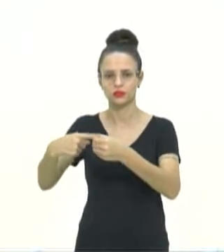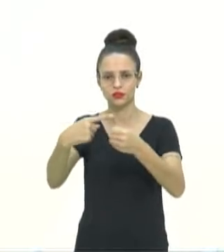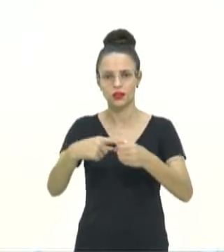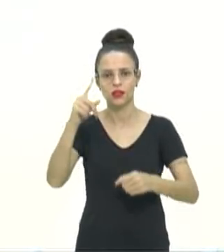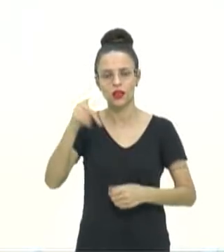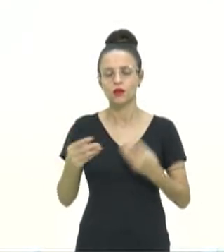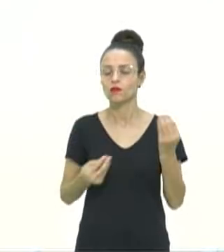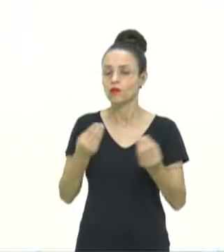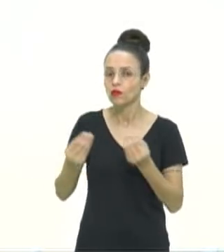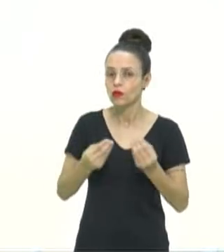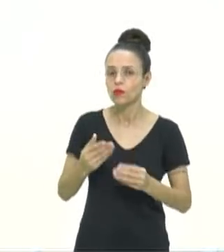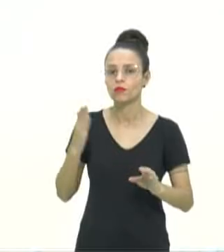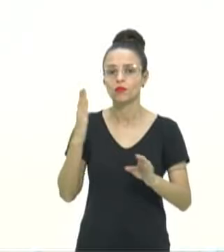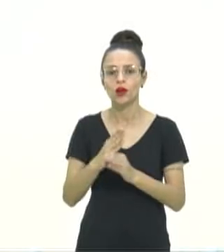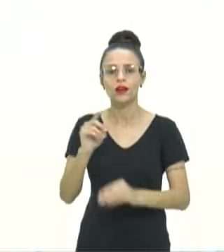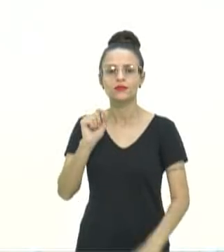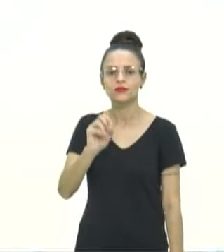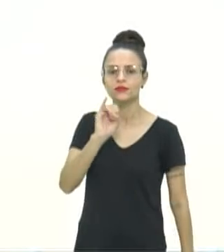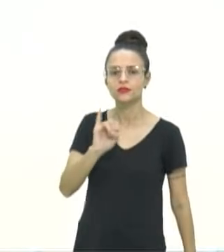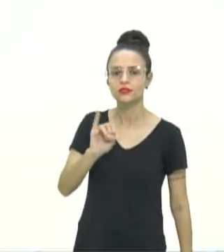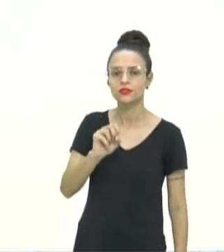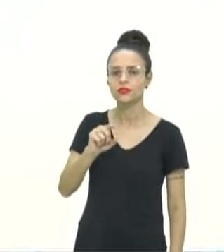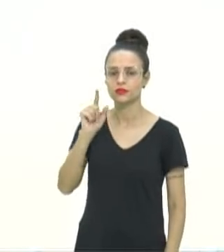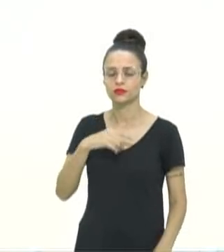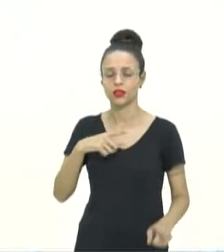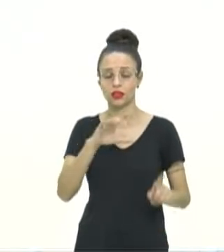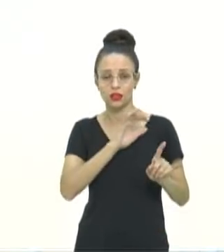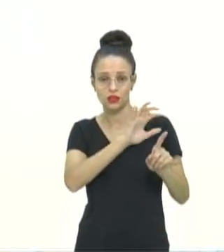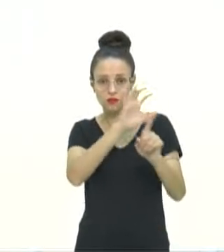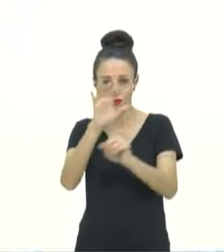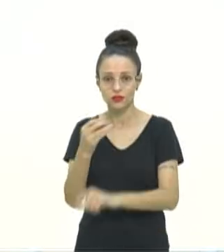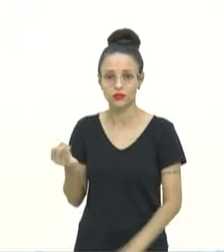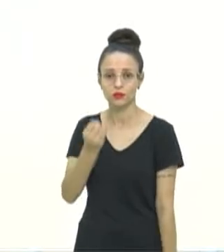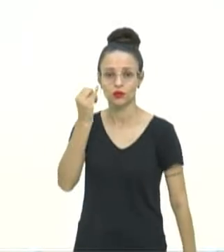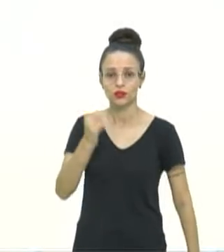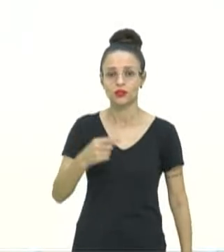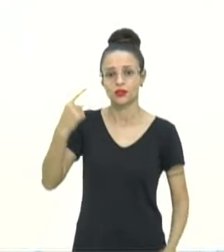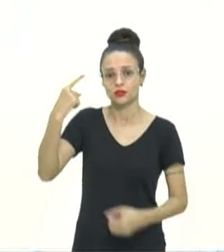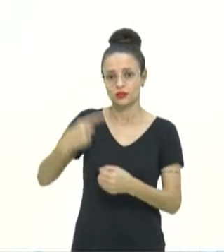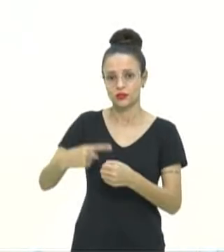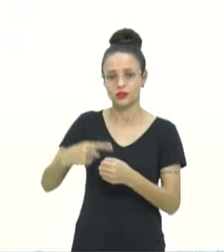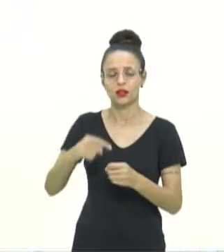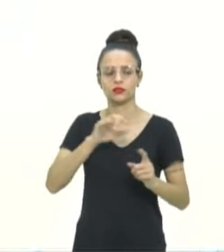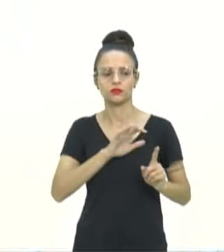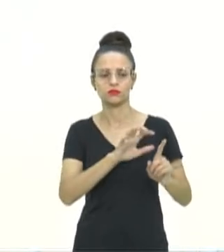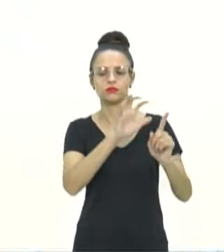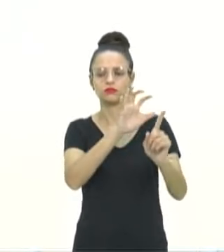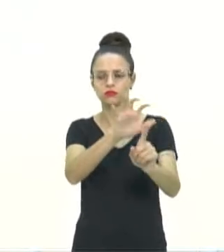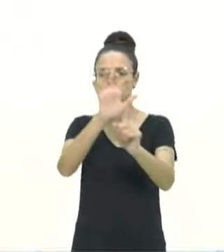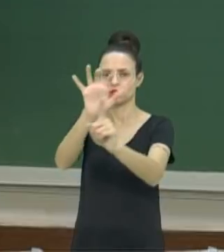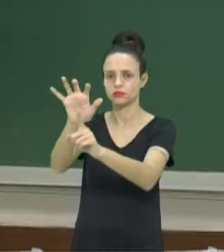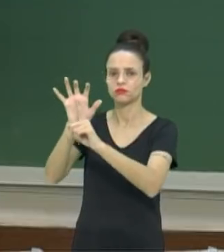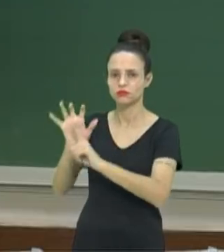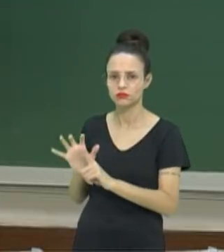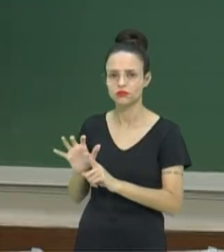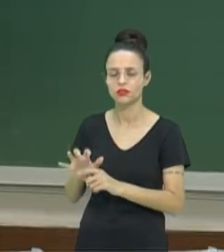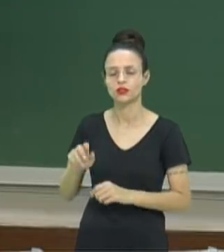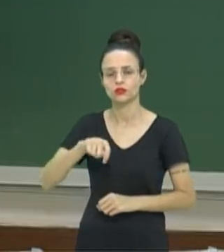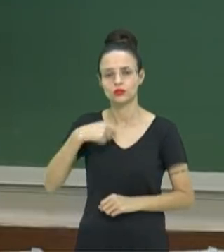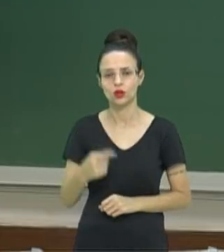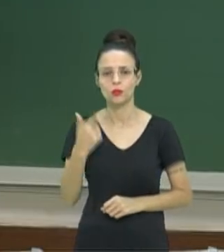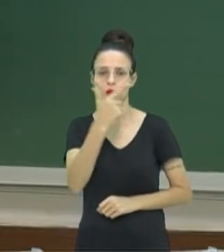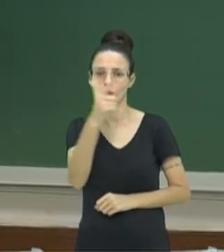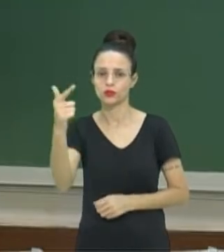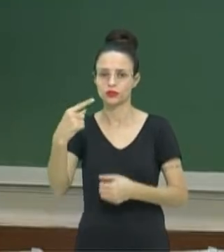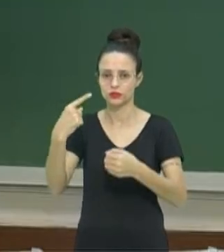determinada, então, ali pelo grau de influência que uma cidade pode exercer em relação a